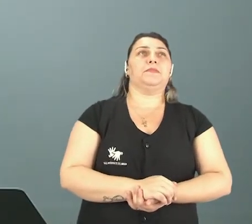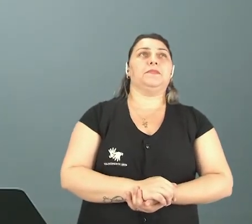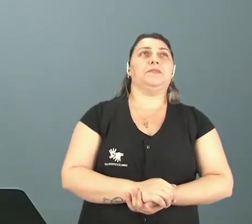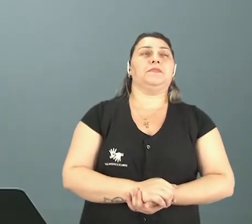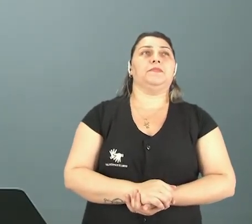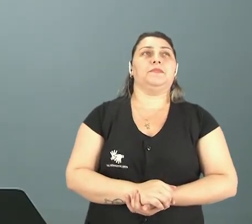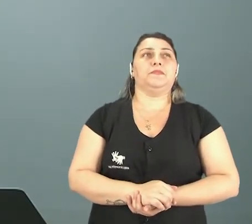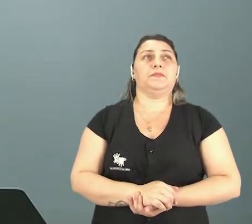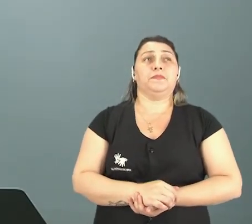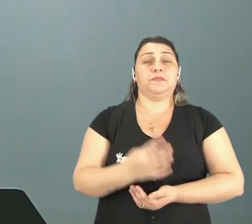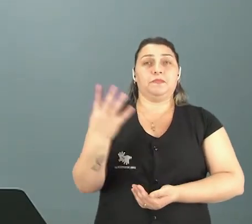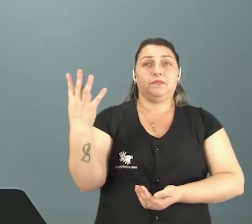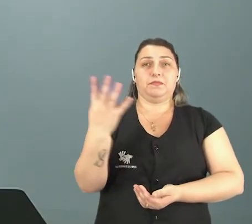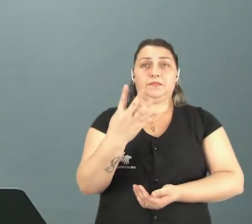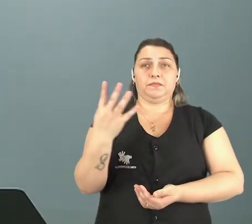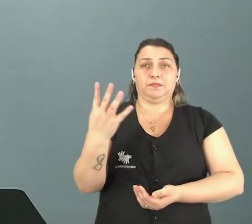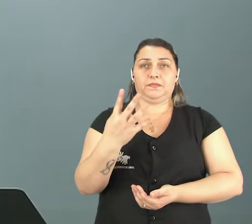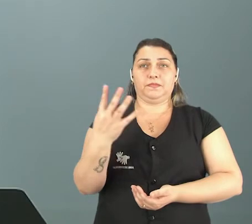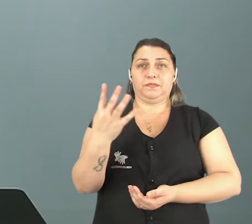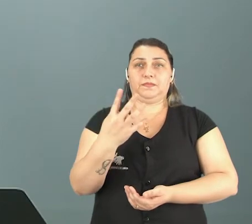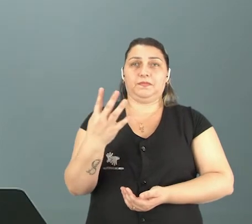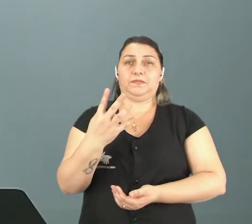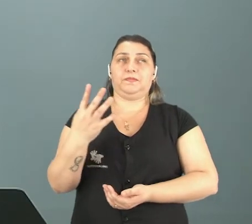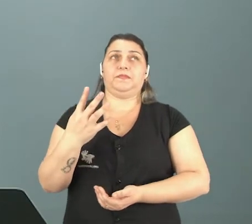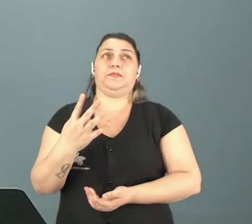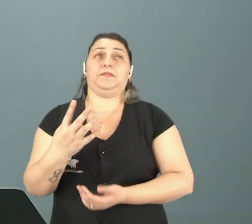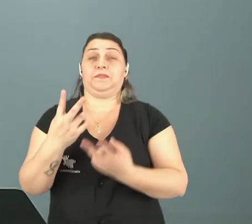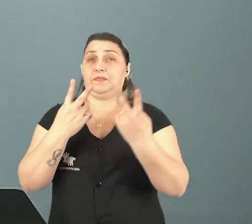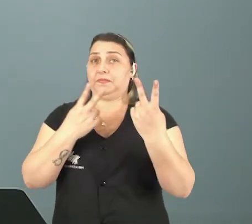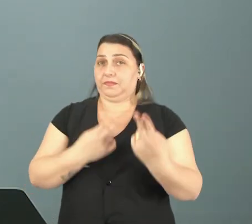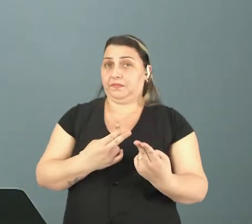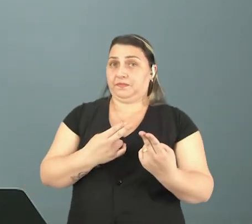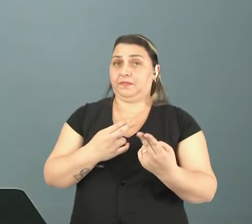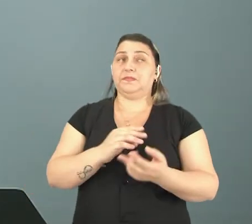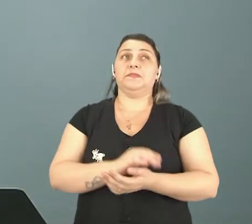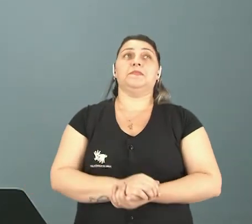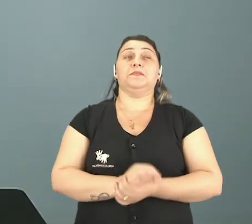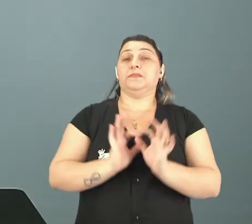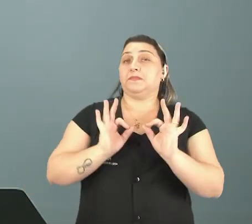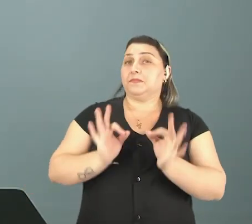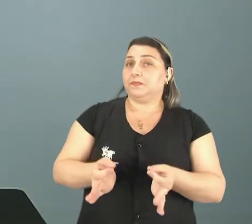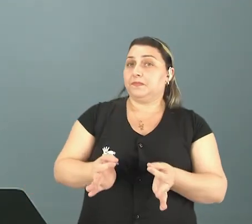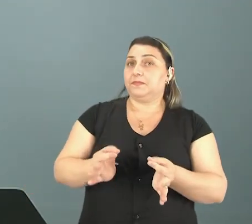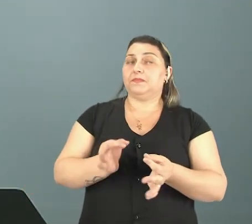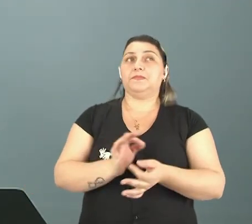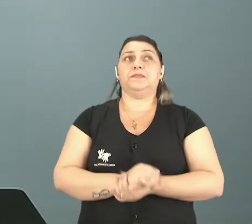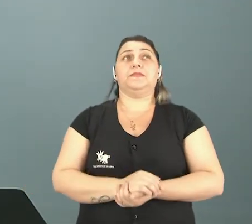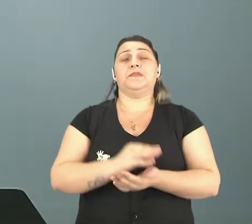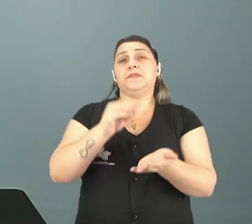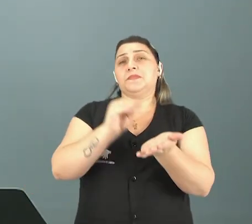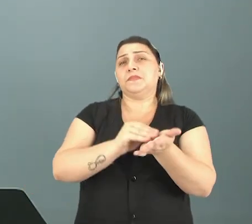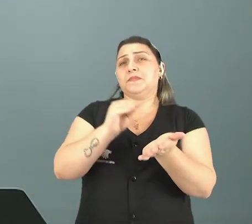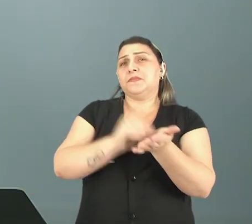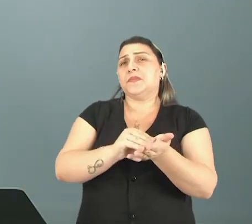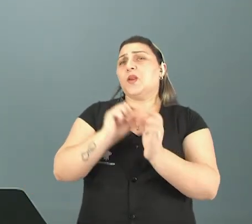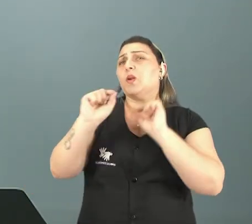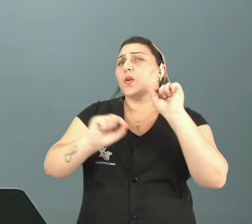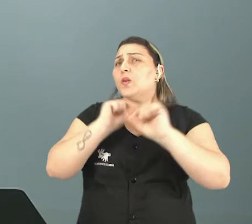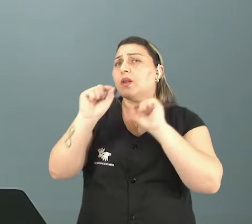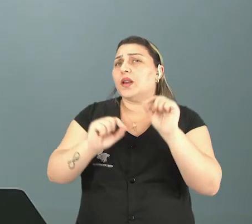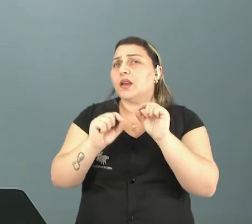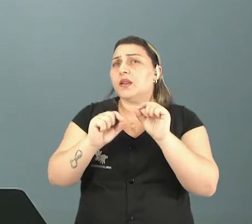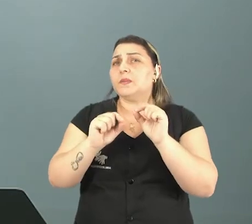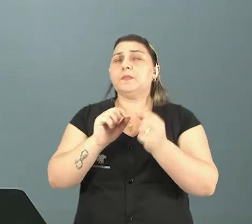ter 4 partes iguais, certo? Tá faltando mais o quê? Aqui